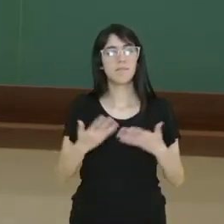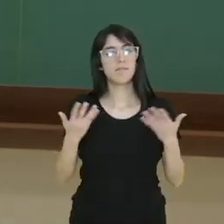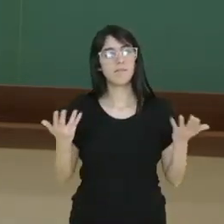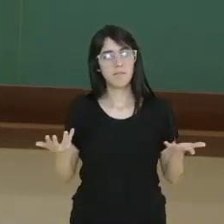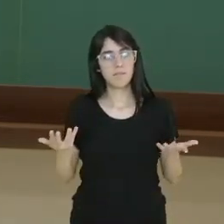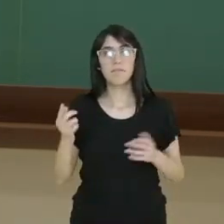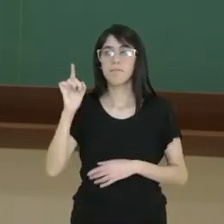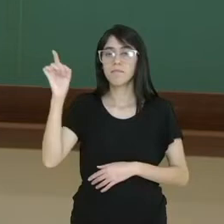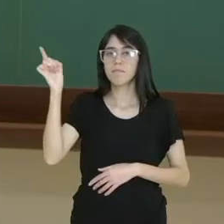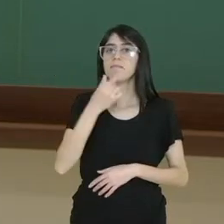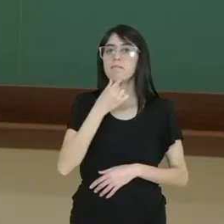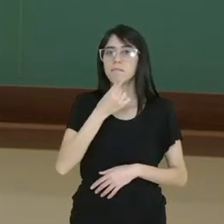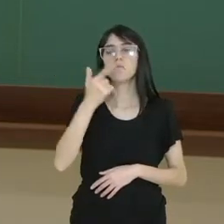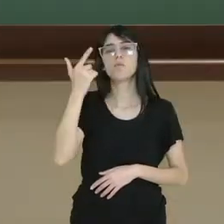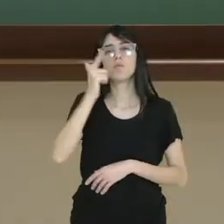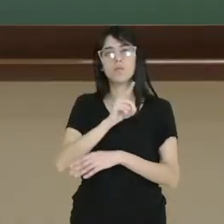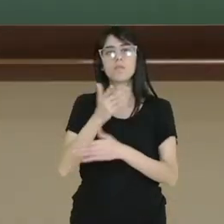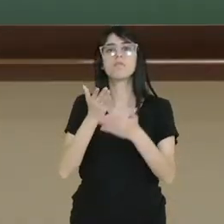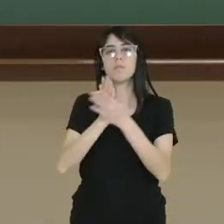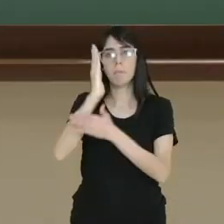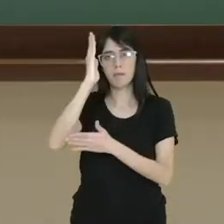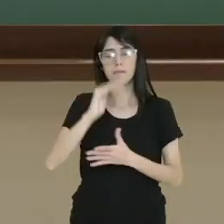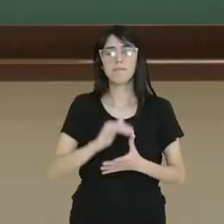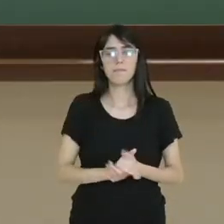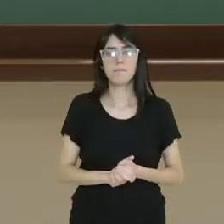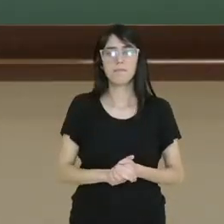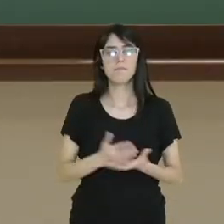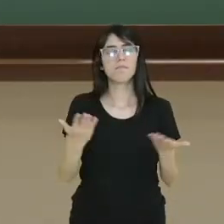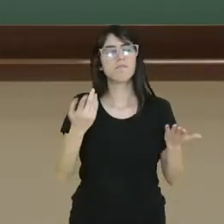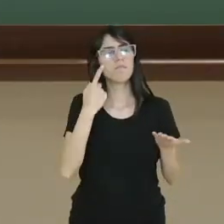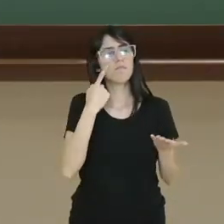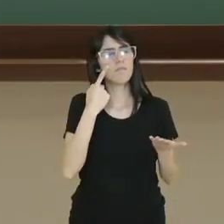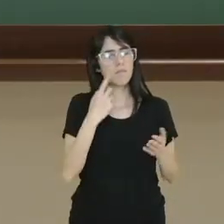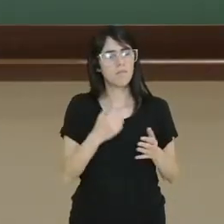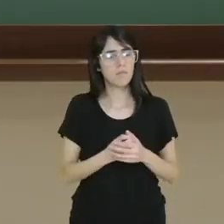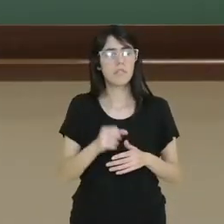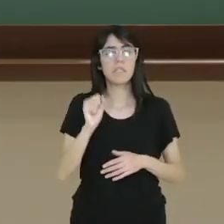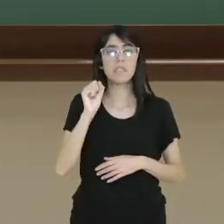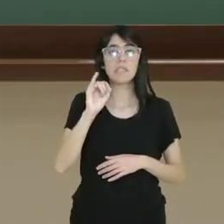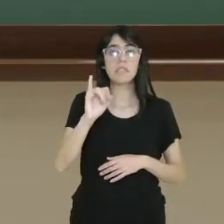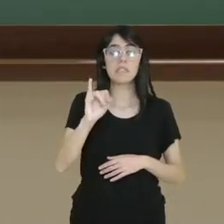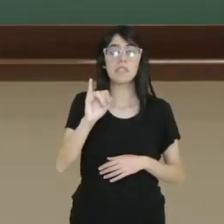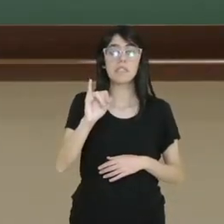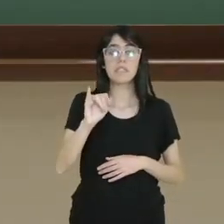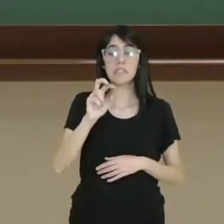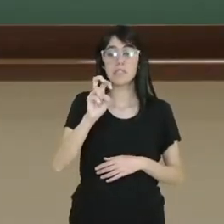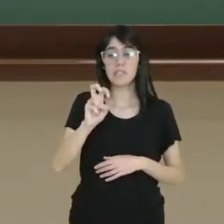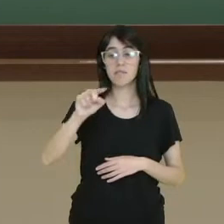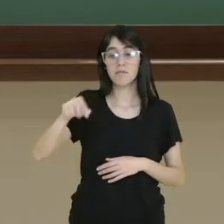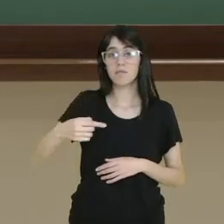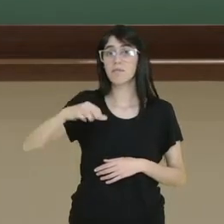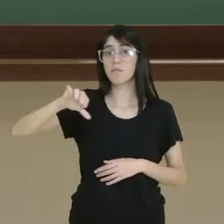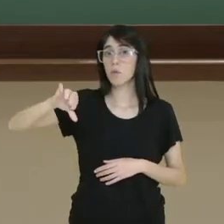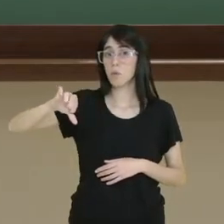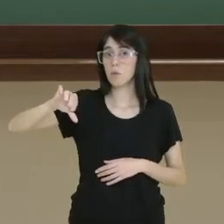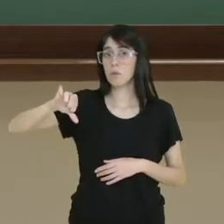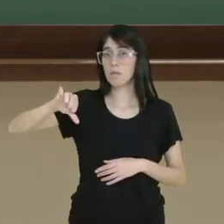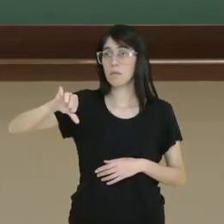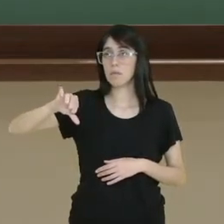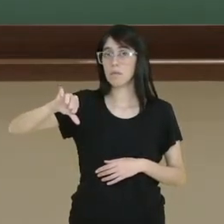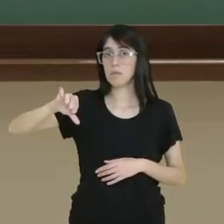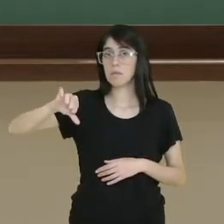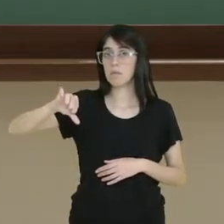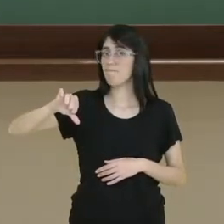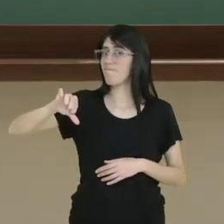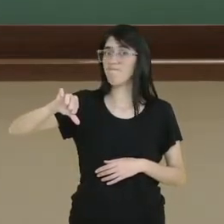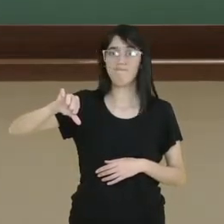Maurício foi aprovado. Agora pensem, se ele tivesse ficado com 5,9 de média, ele não